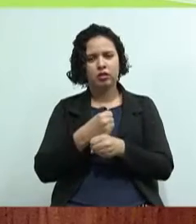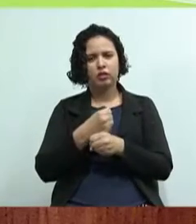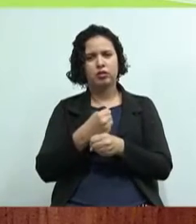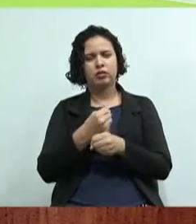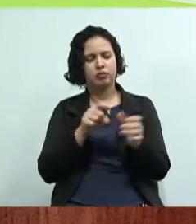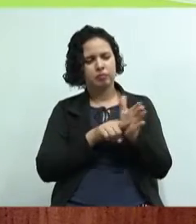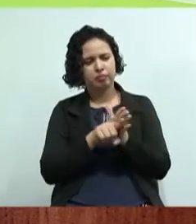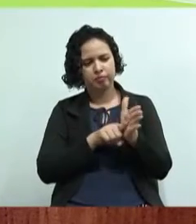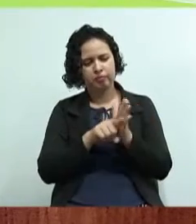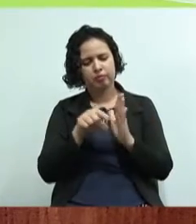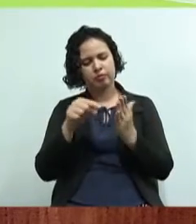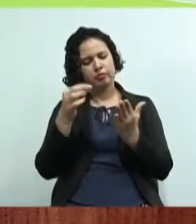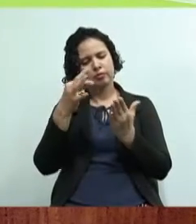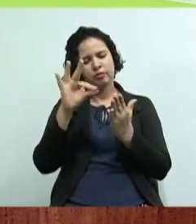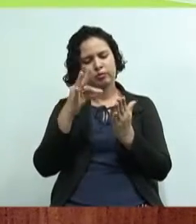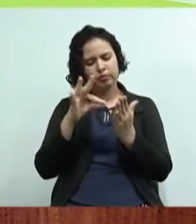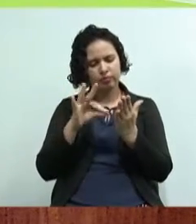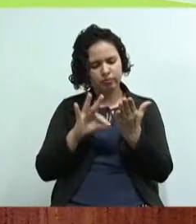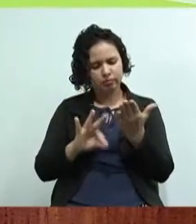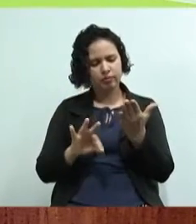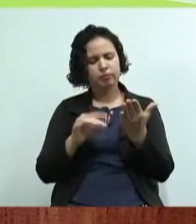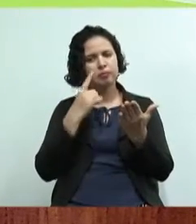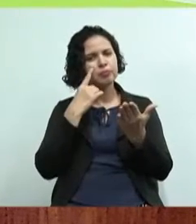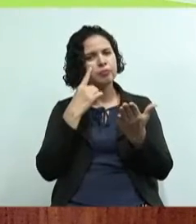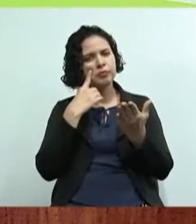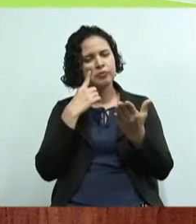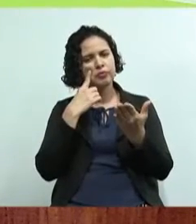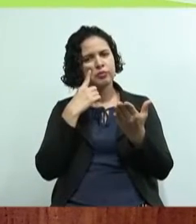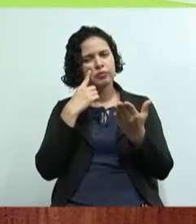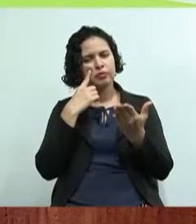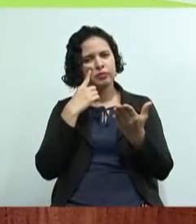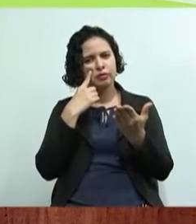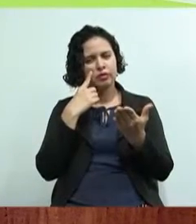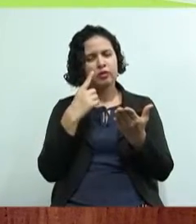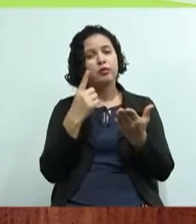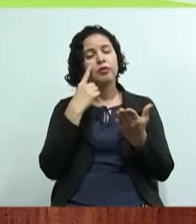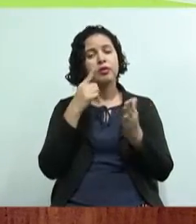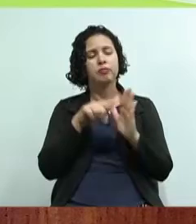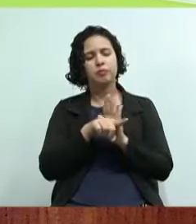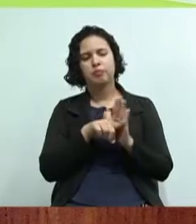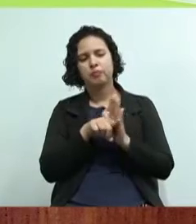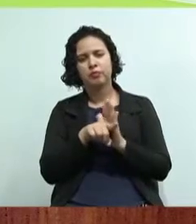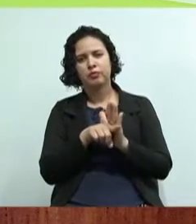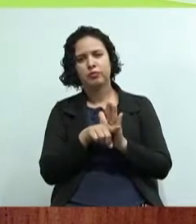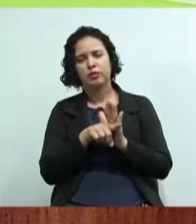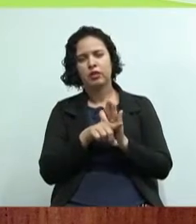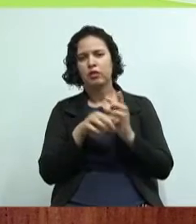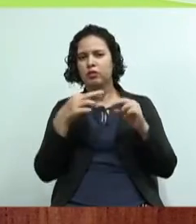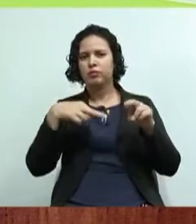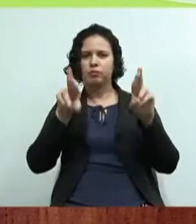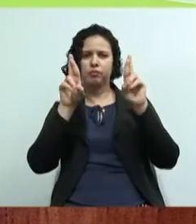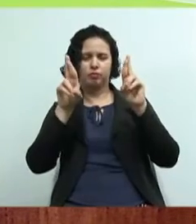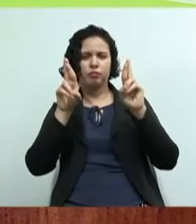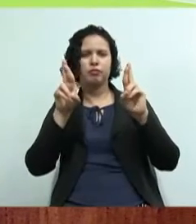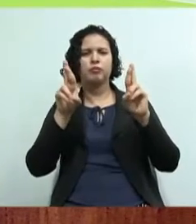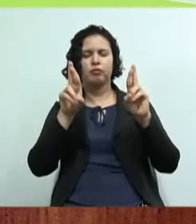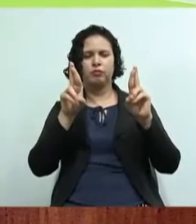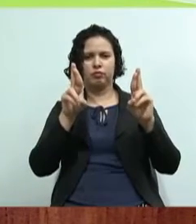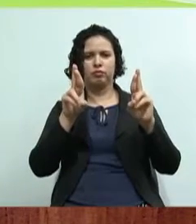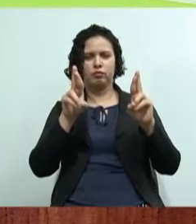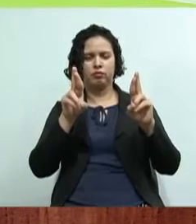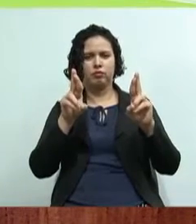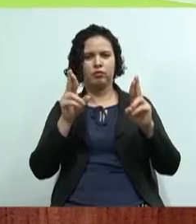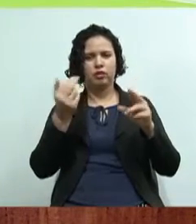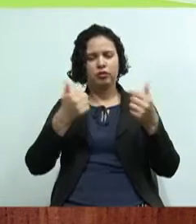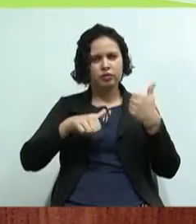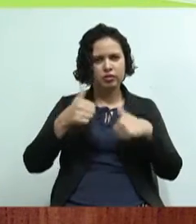vai executando cada uma das etapas previstas naquele planejamento, para analisar e tomar decisões a partir daquilo e